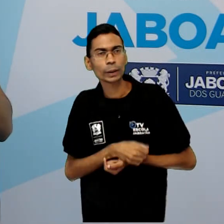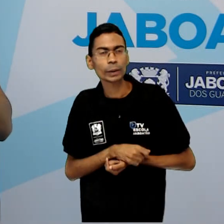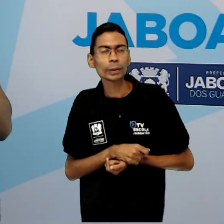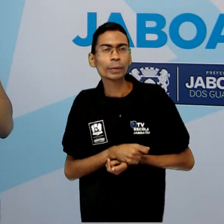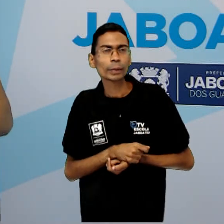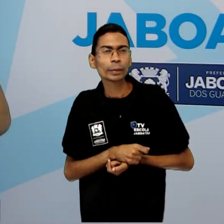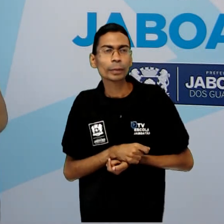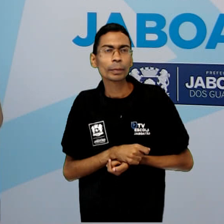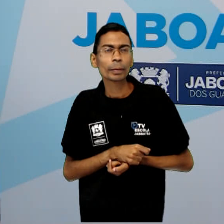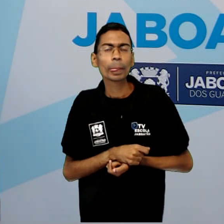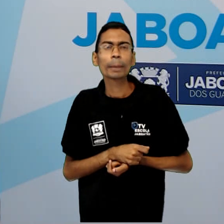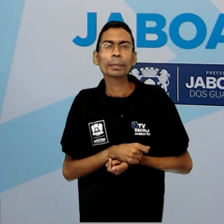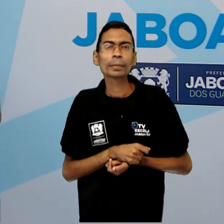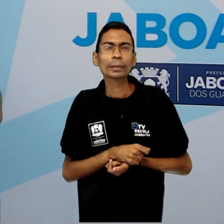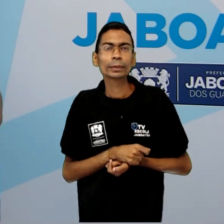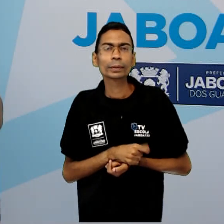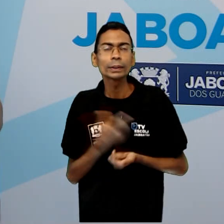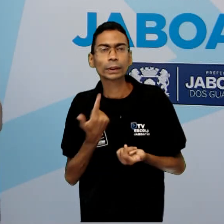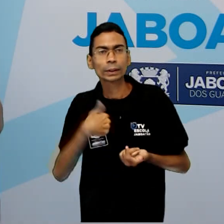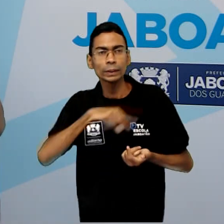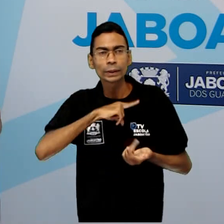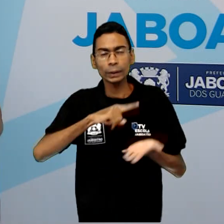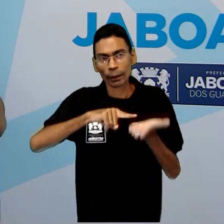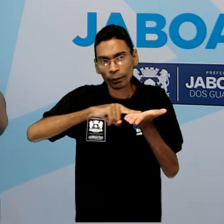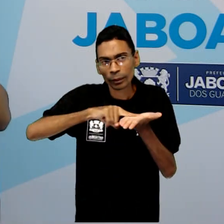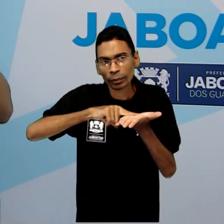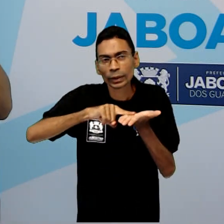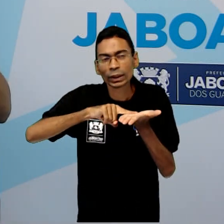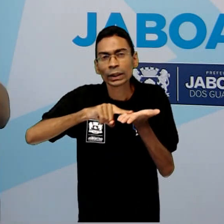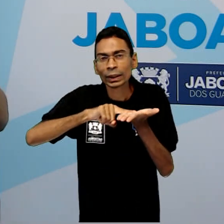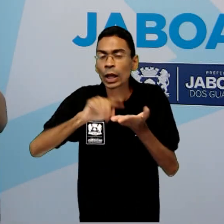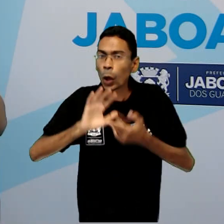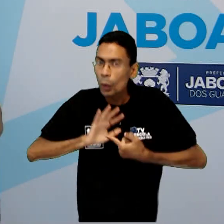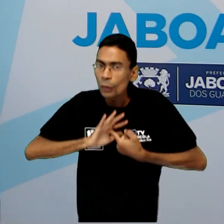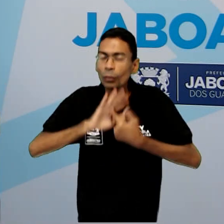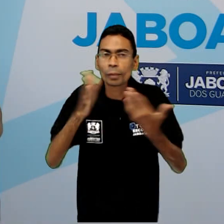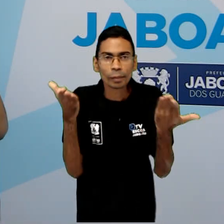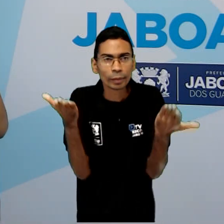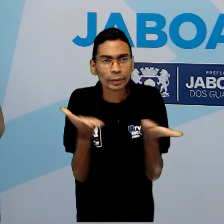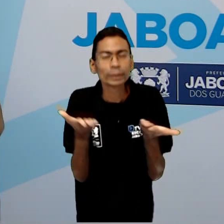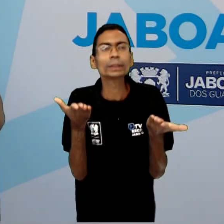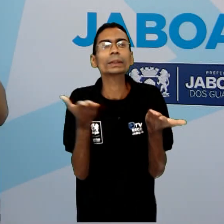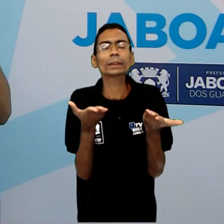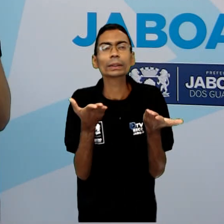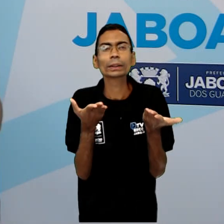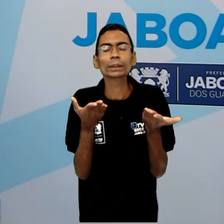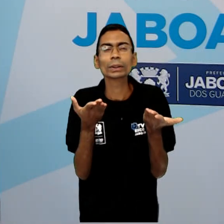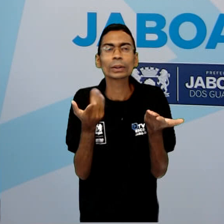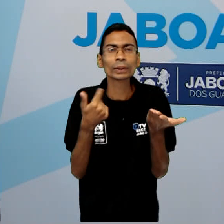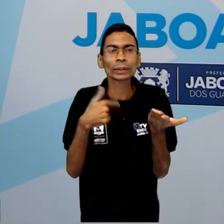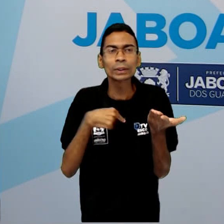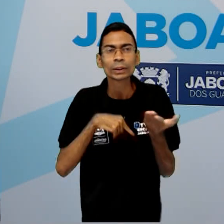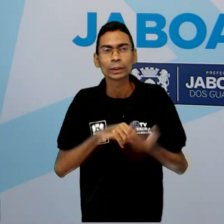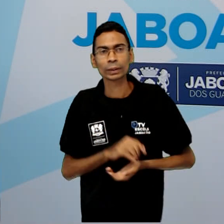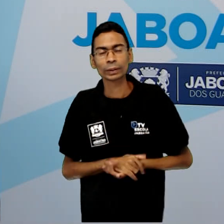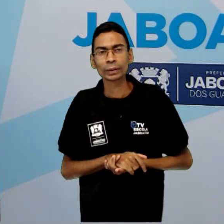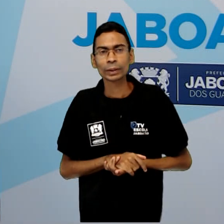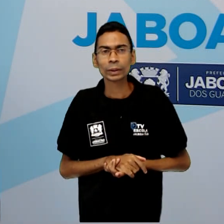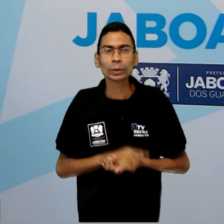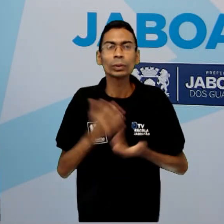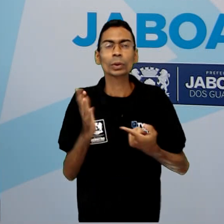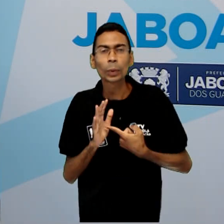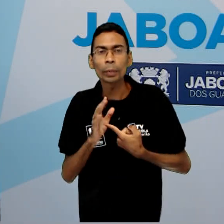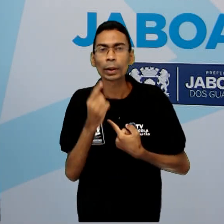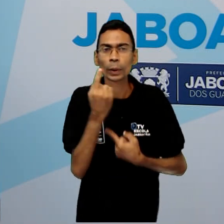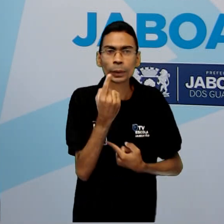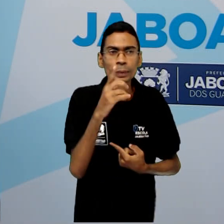nós pintamos, no caso, ou vamos representar. ou que foram tomadas do inteiro. No caso,